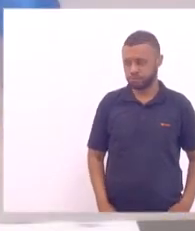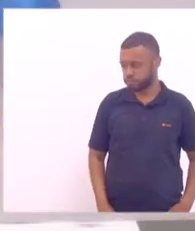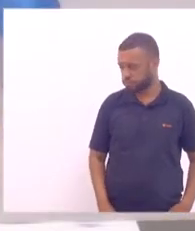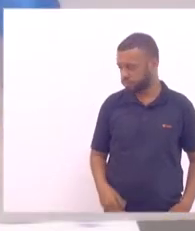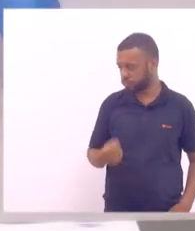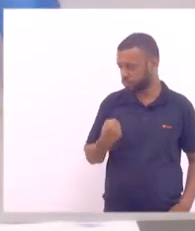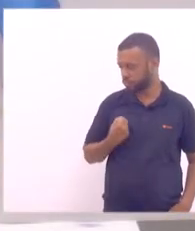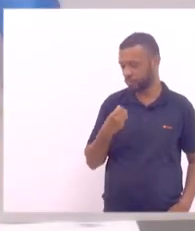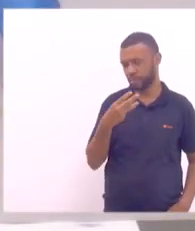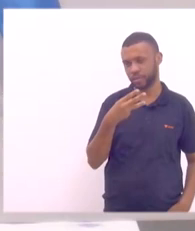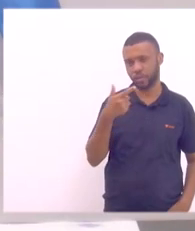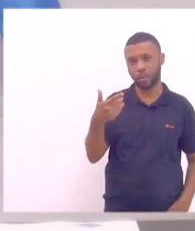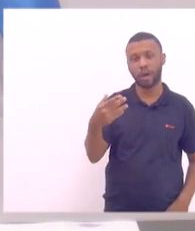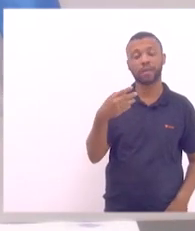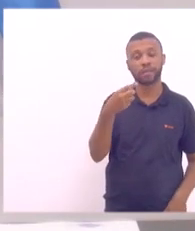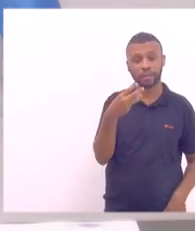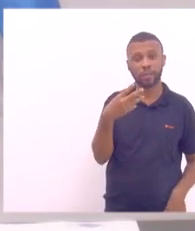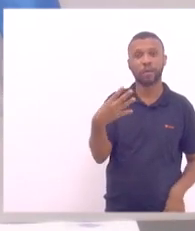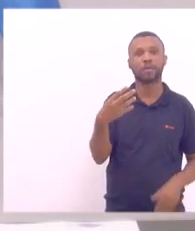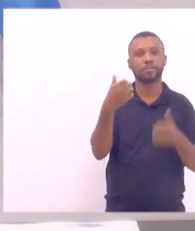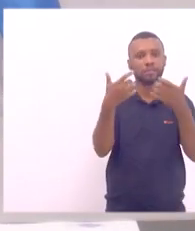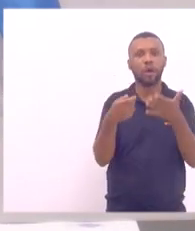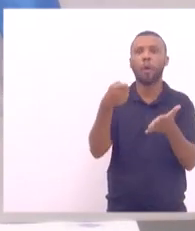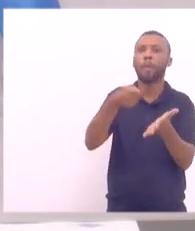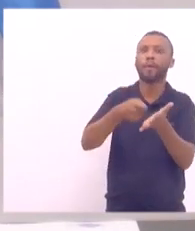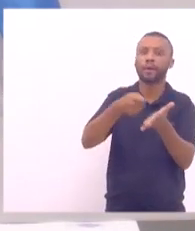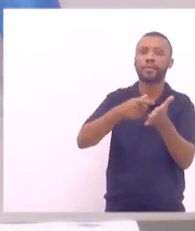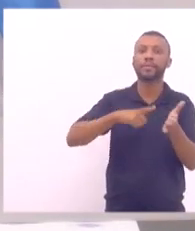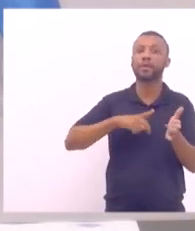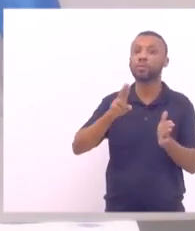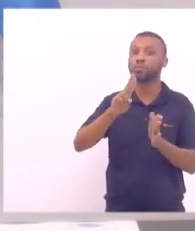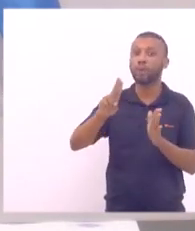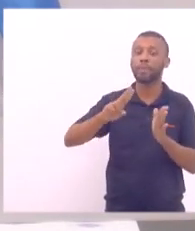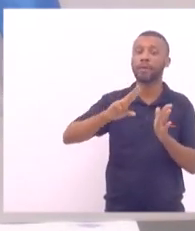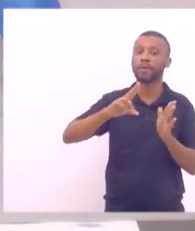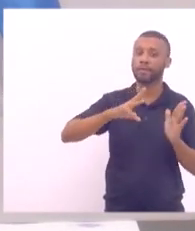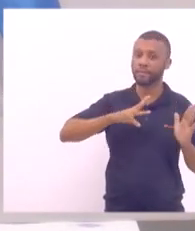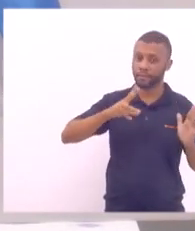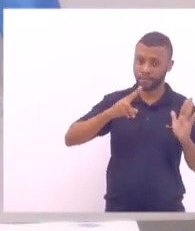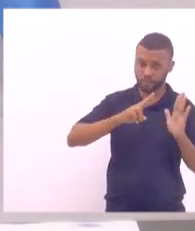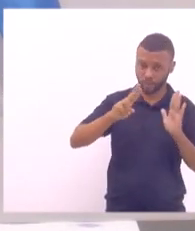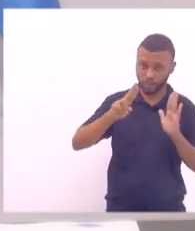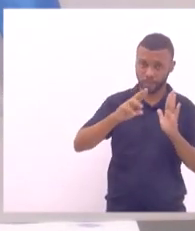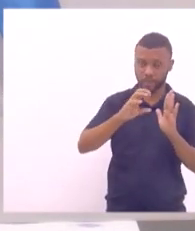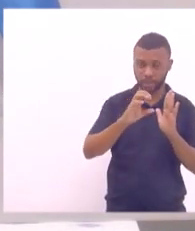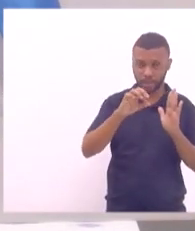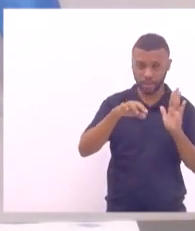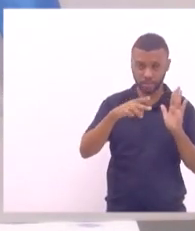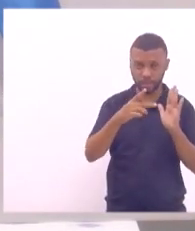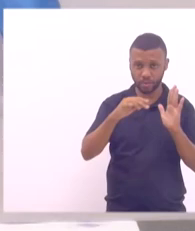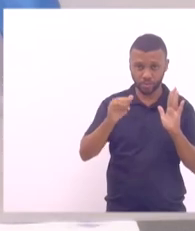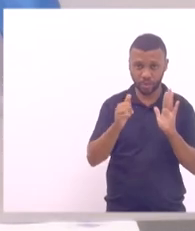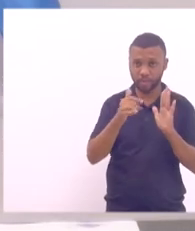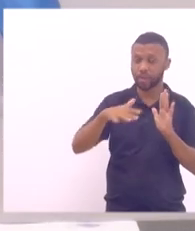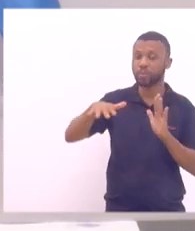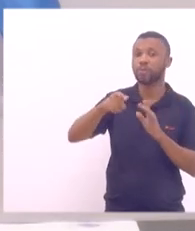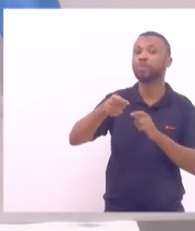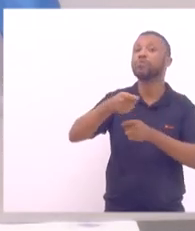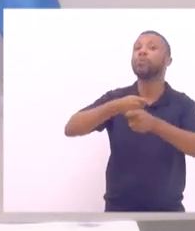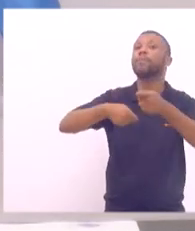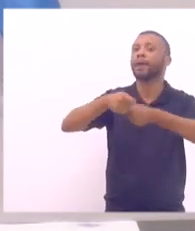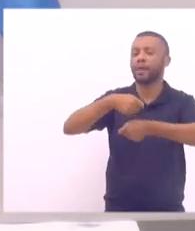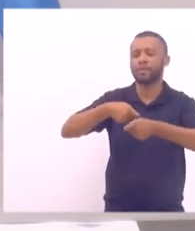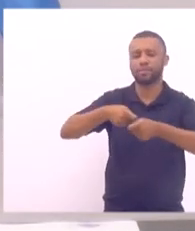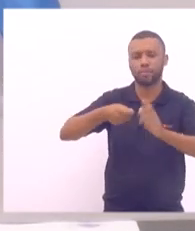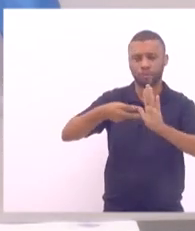34. Dispõe sobre a obrigatoriedade de constar o nome de fantasia na nota fiscal emitida por empresas no setor de comércio e prestação de serviços. Manter, presidente.